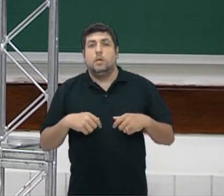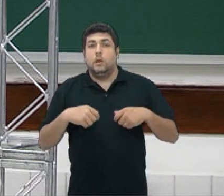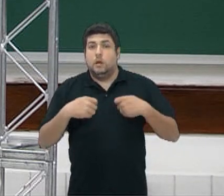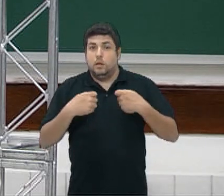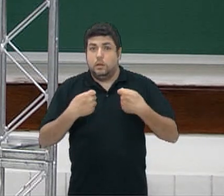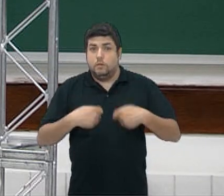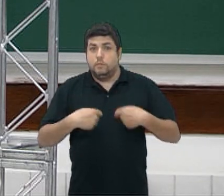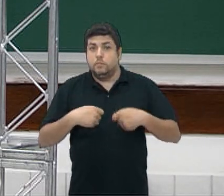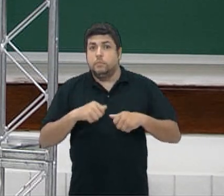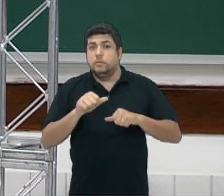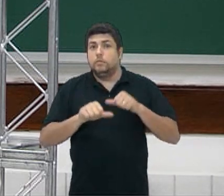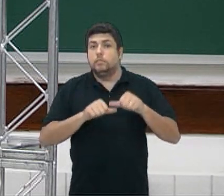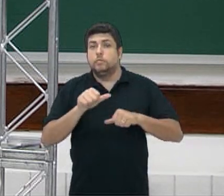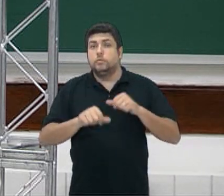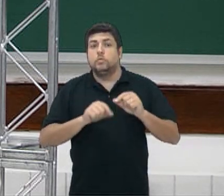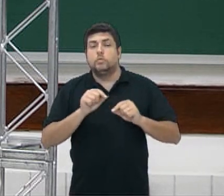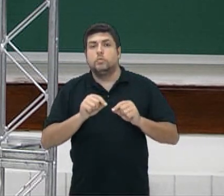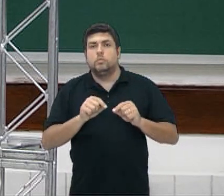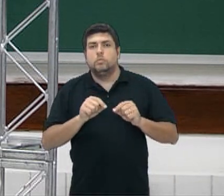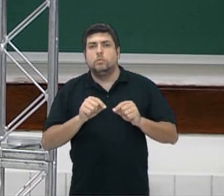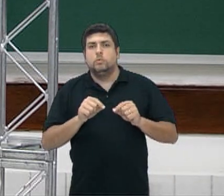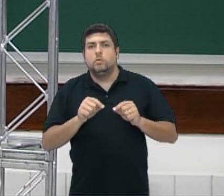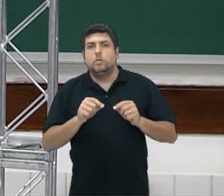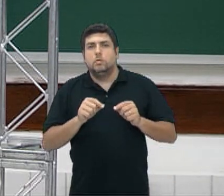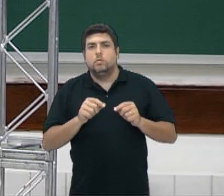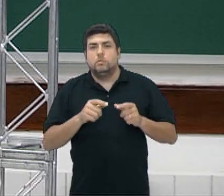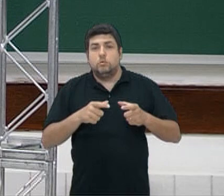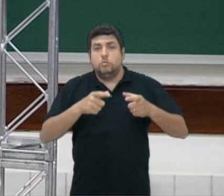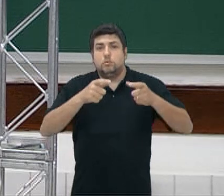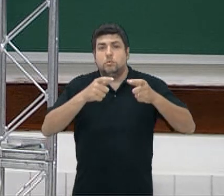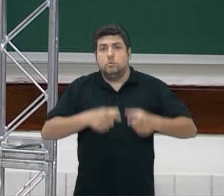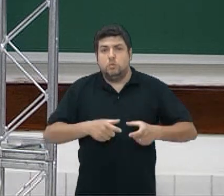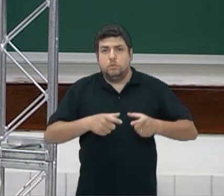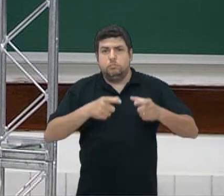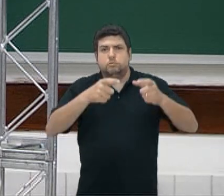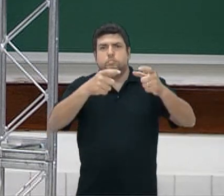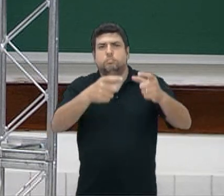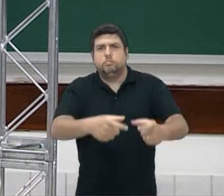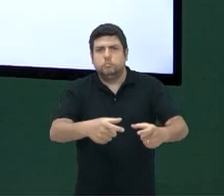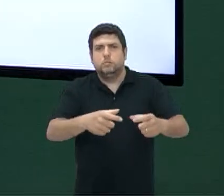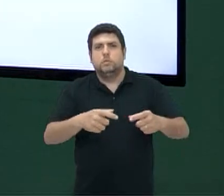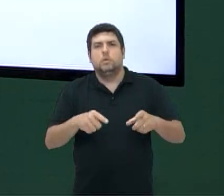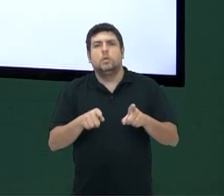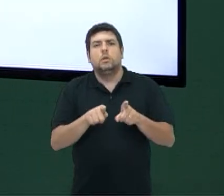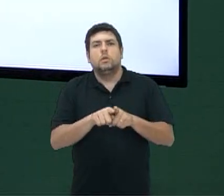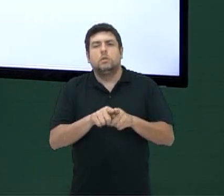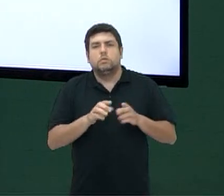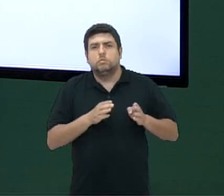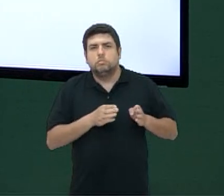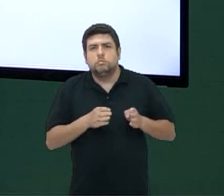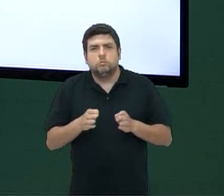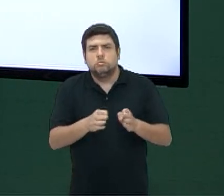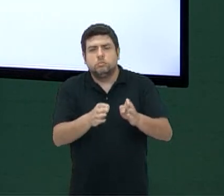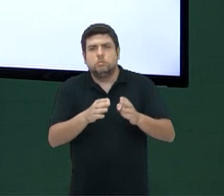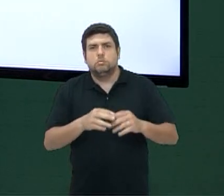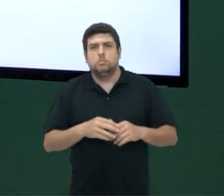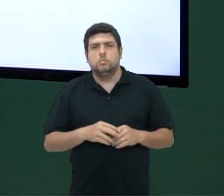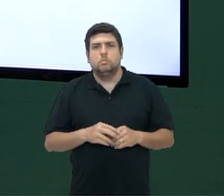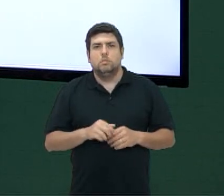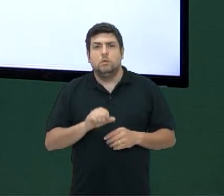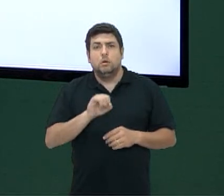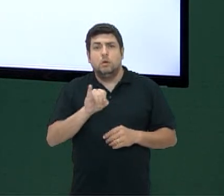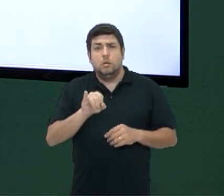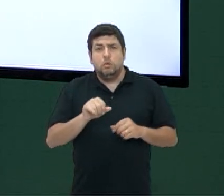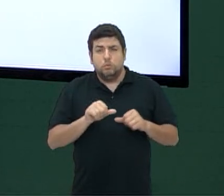módulo, direção e sentido. Certo? Então, assim, se eu mudar uma coisinha ou outra, já tem uma